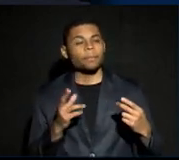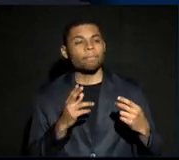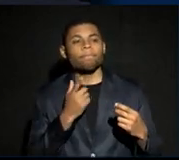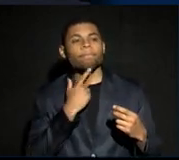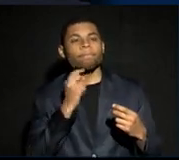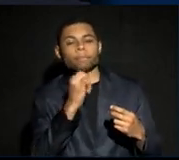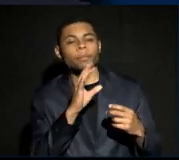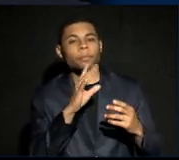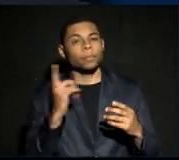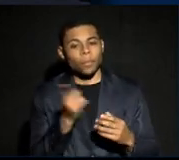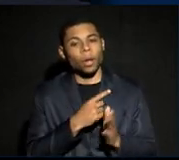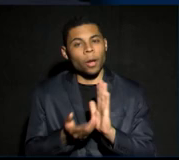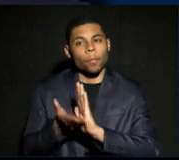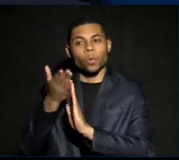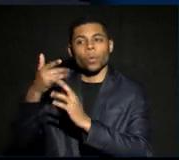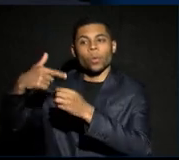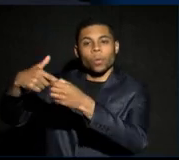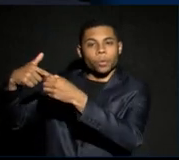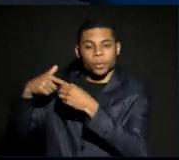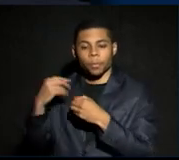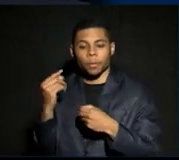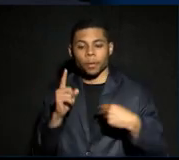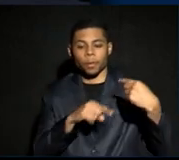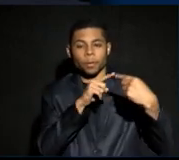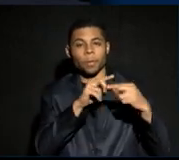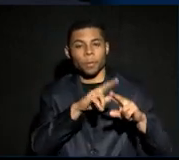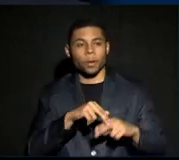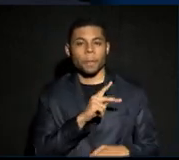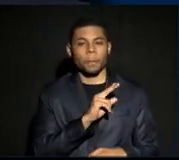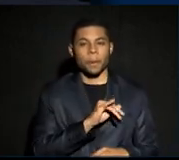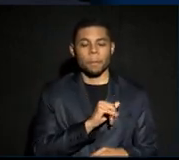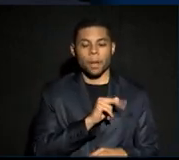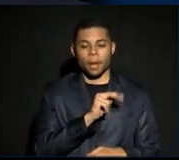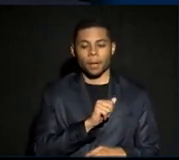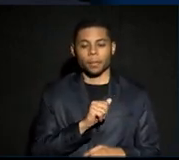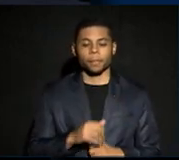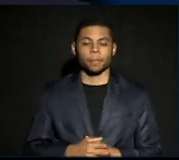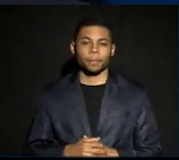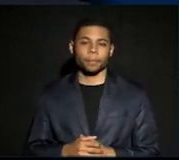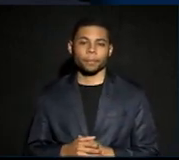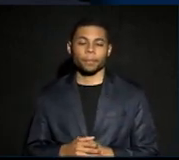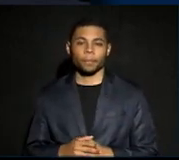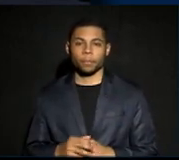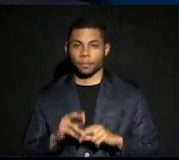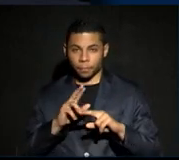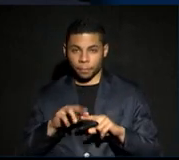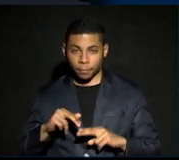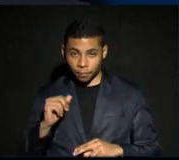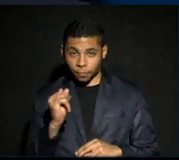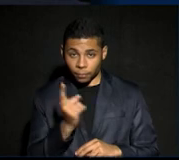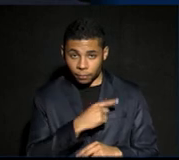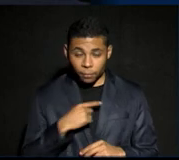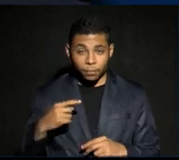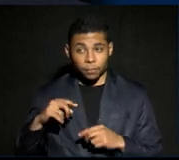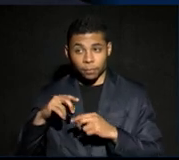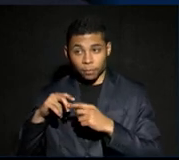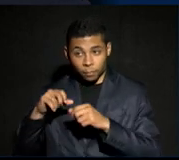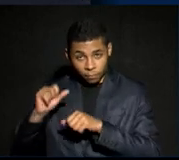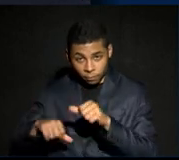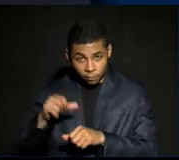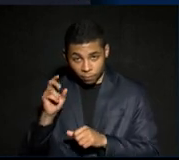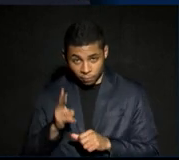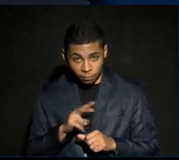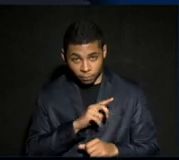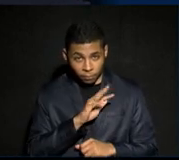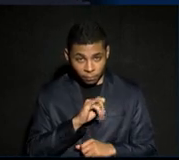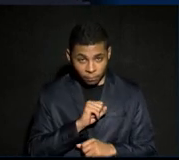aumentou o imposto sobre combustíveis para cumprir meta de primário. Então, eu acho que, olha, se a gente não fizer ajuste fiscal, a